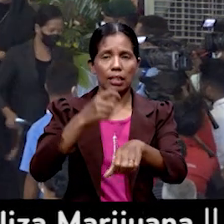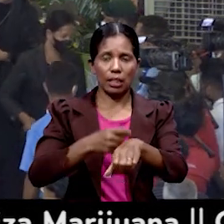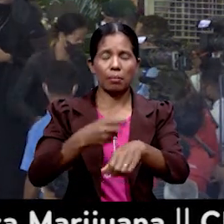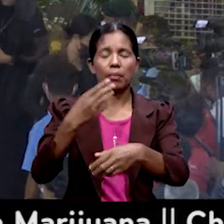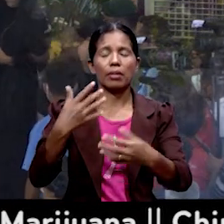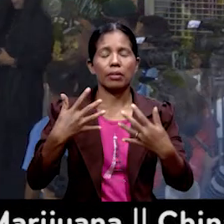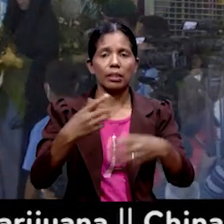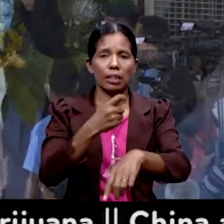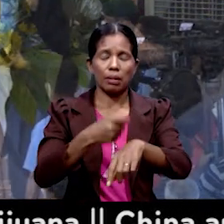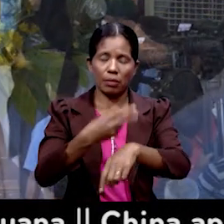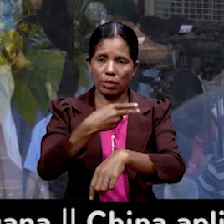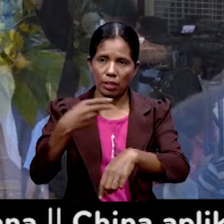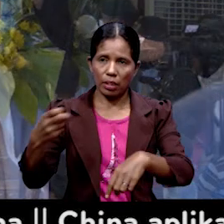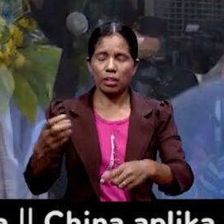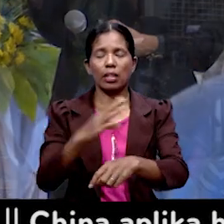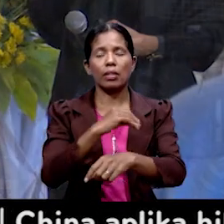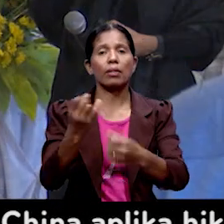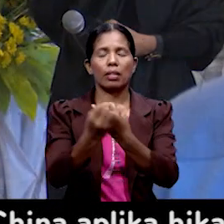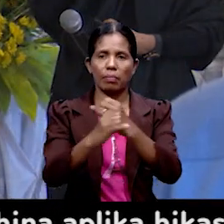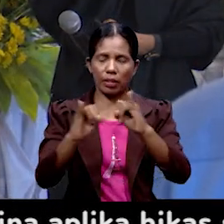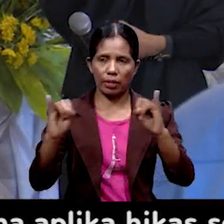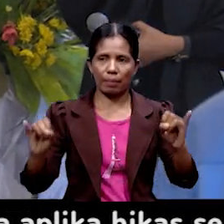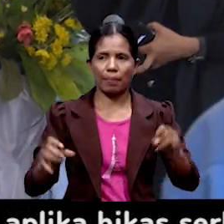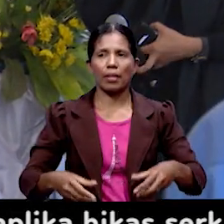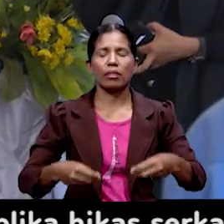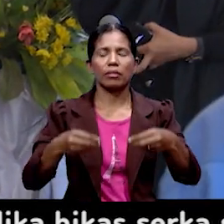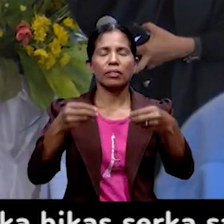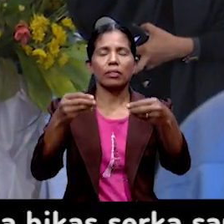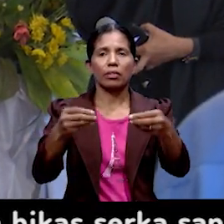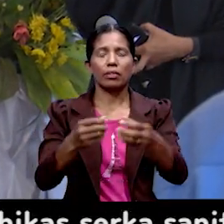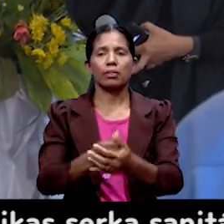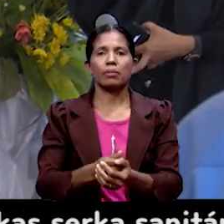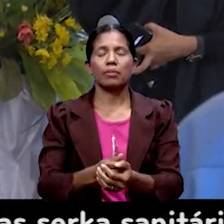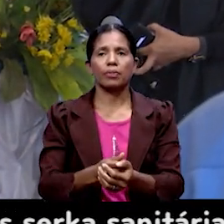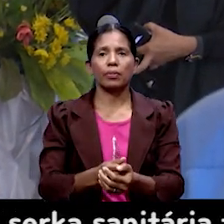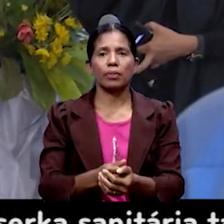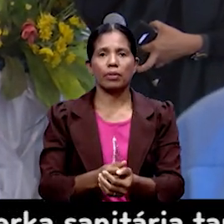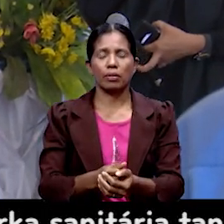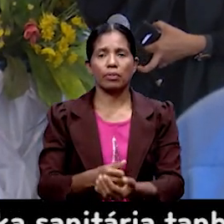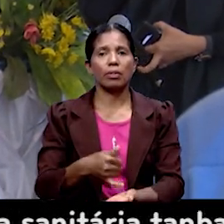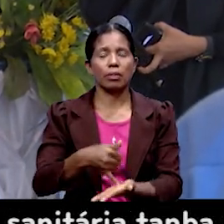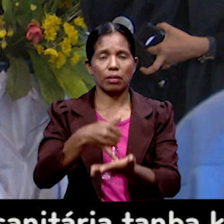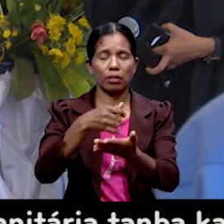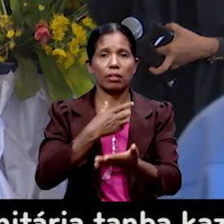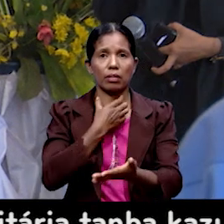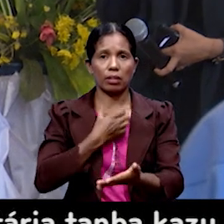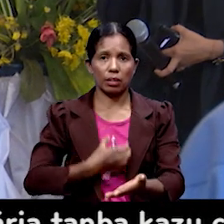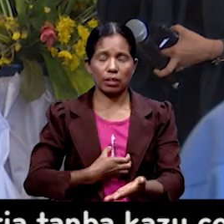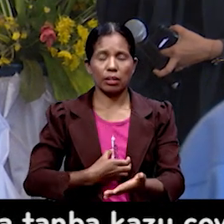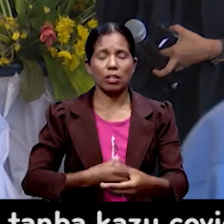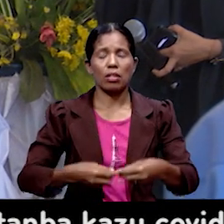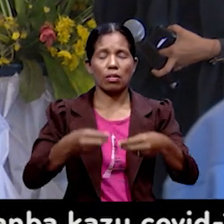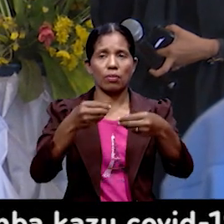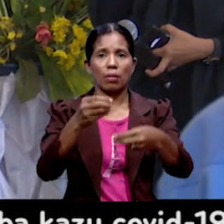Rafoin Independência. Condecoração rocolar Ordem Timor-Leste, título póstumo do Dom Basílio do